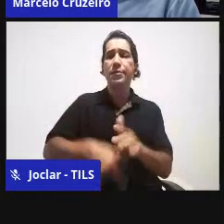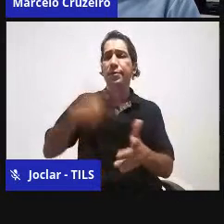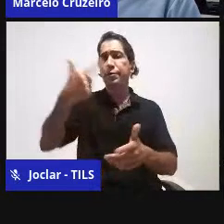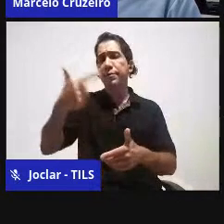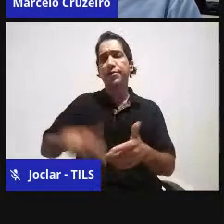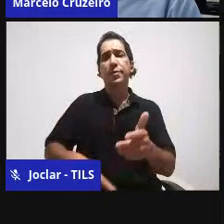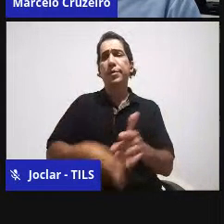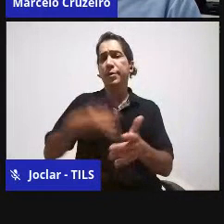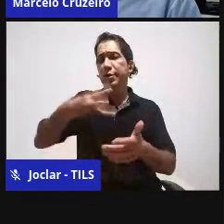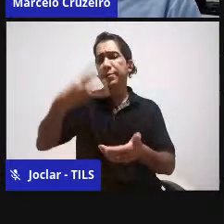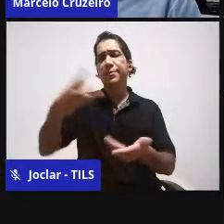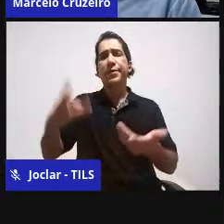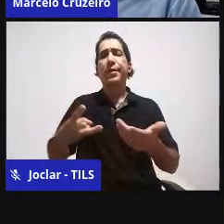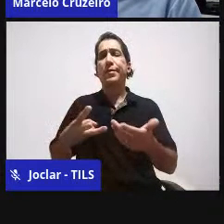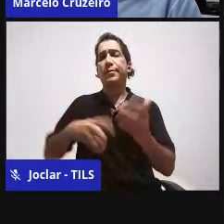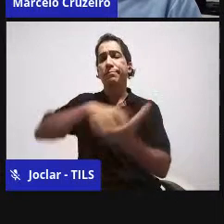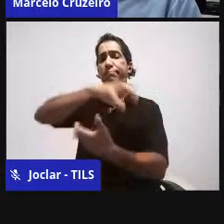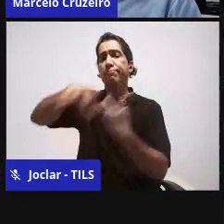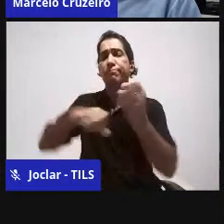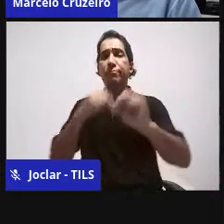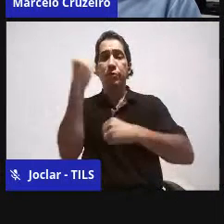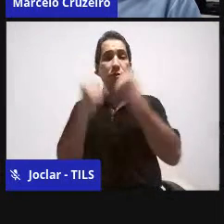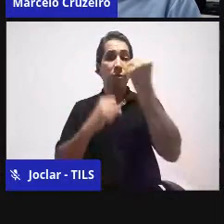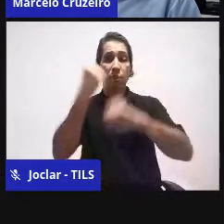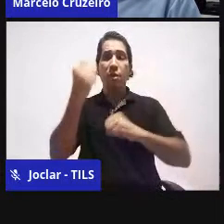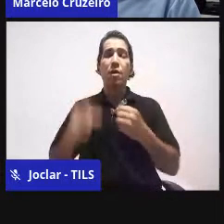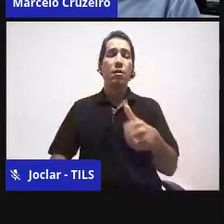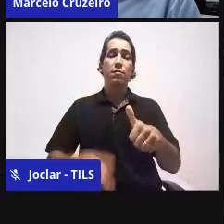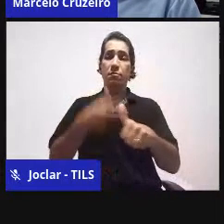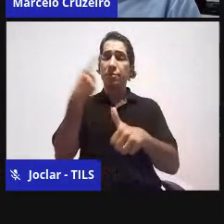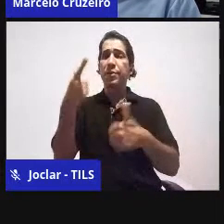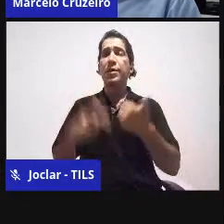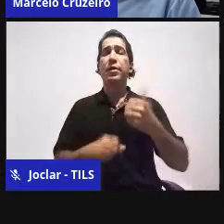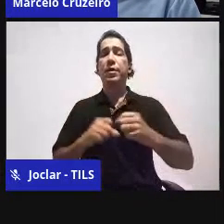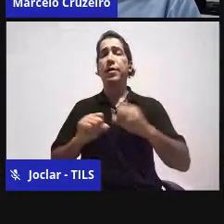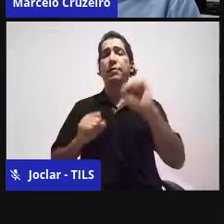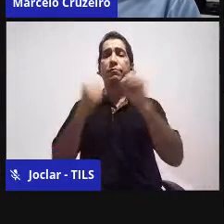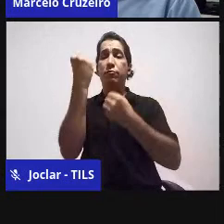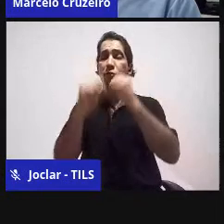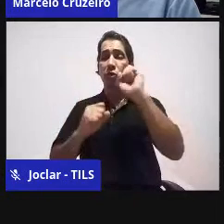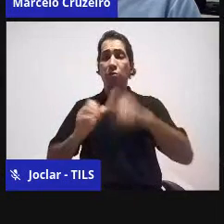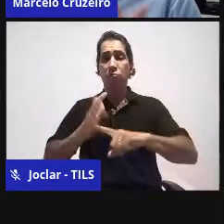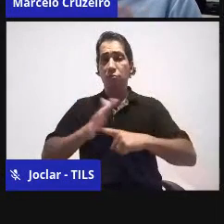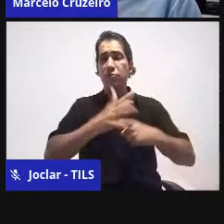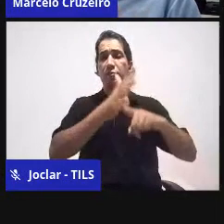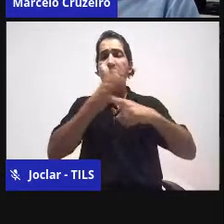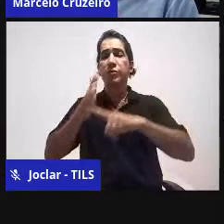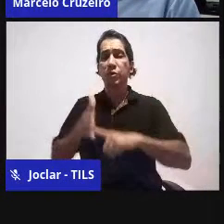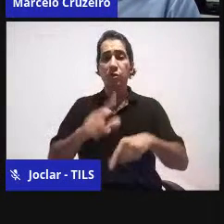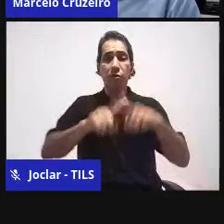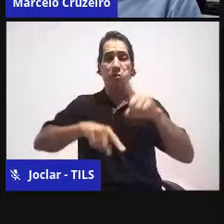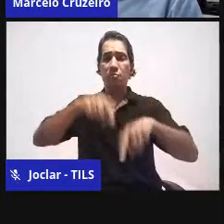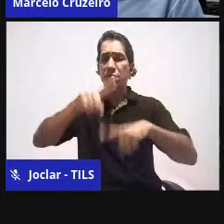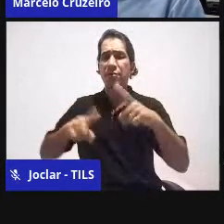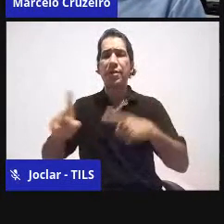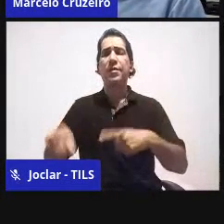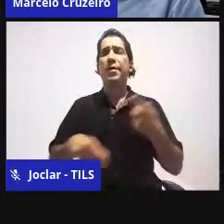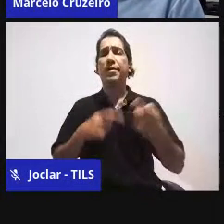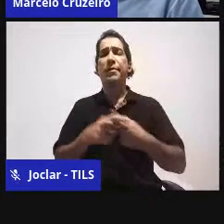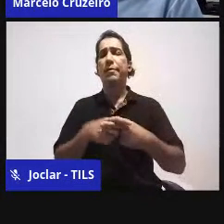industrial, né? Então, a primeira foi a mecanização, né, a introdução de ativos mecânicos, né, produção de energia,